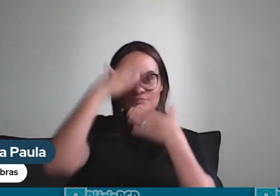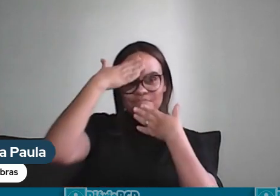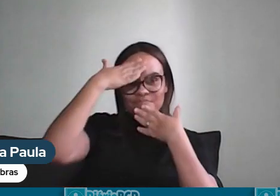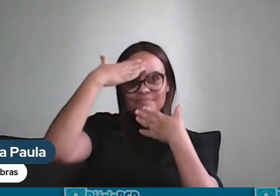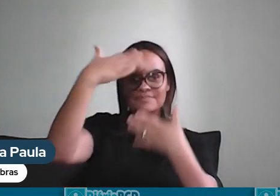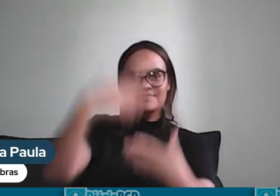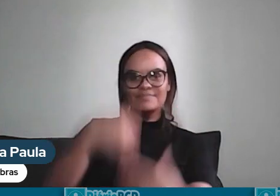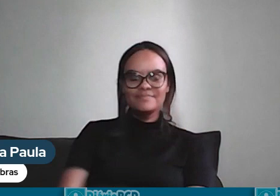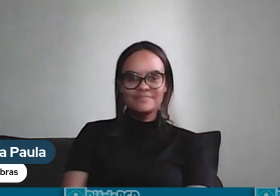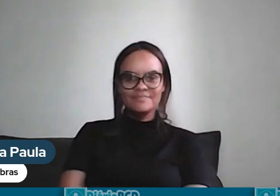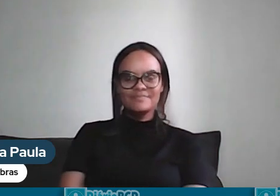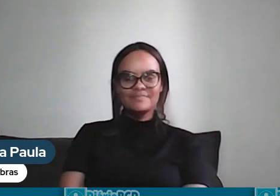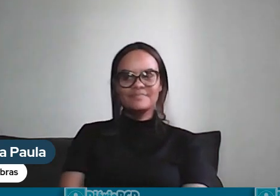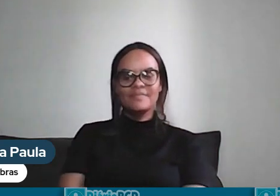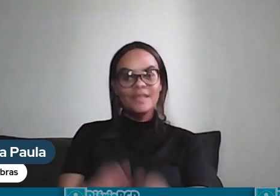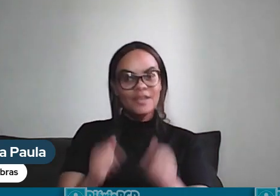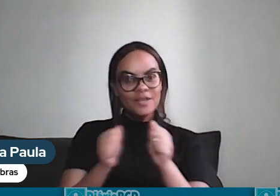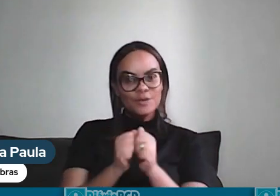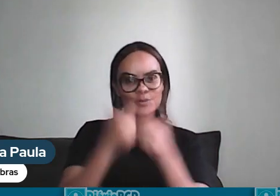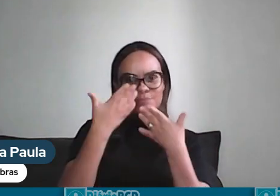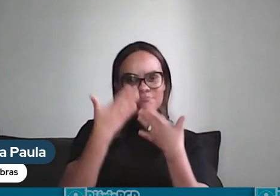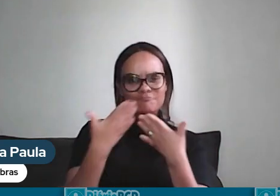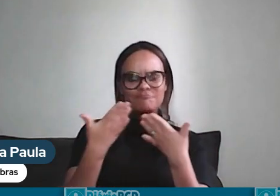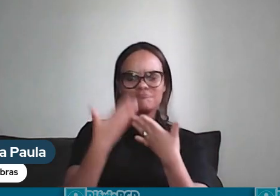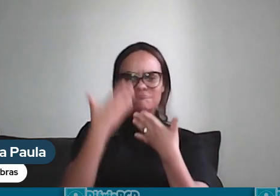doutora, por estar conosco. Gratidão por